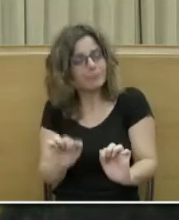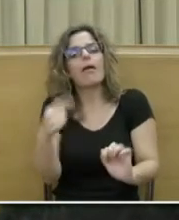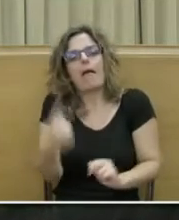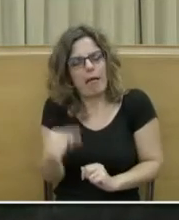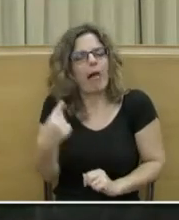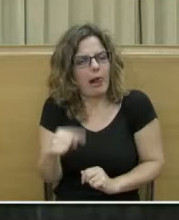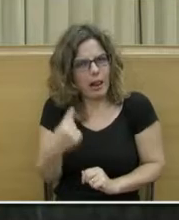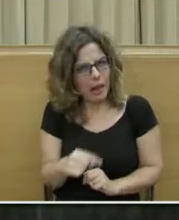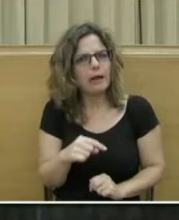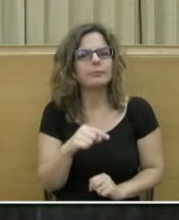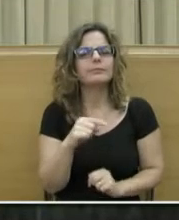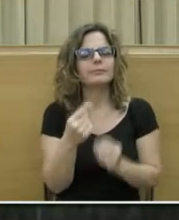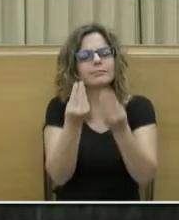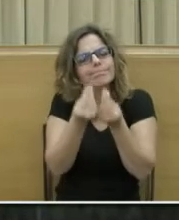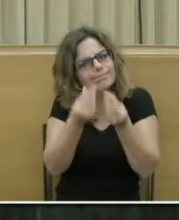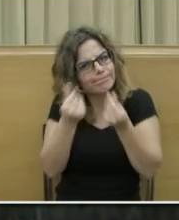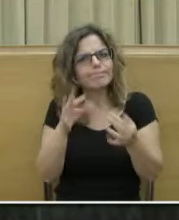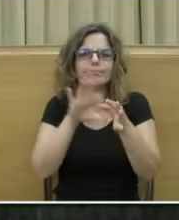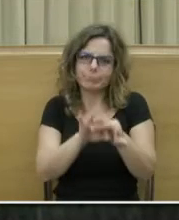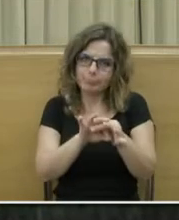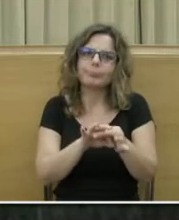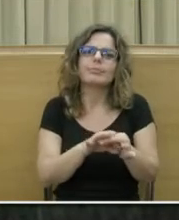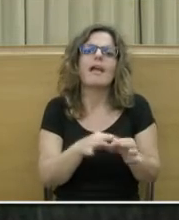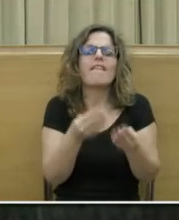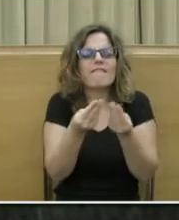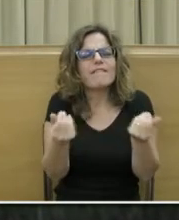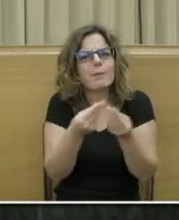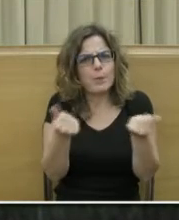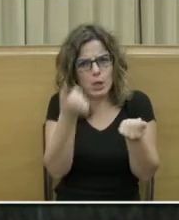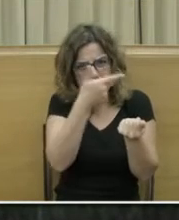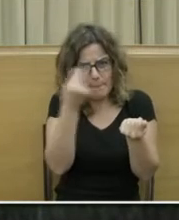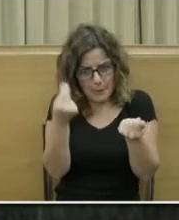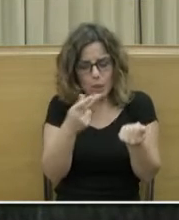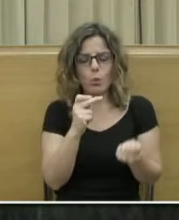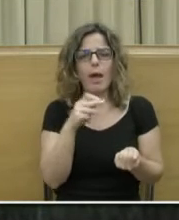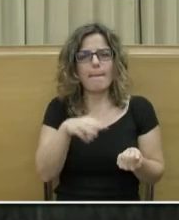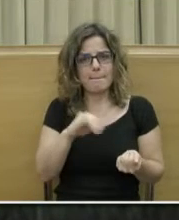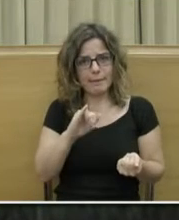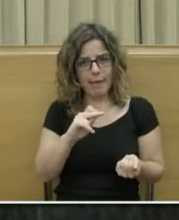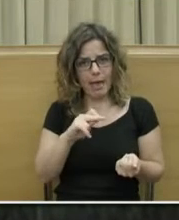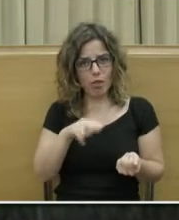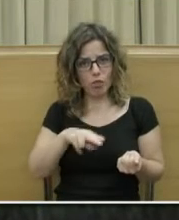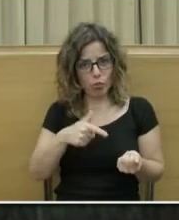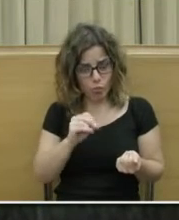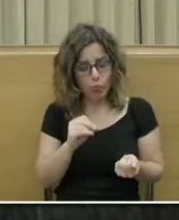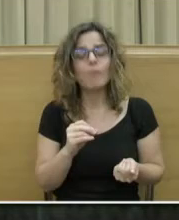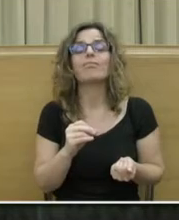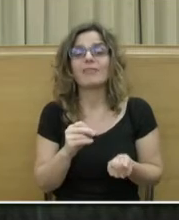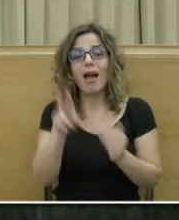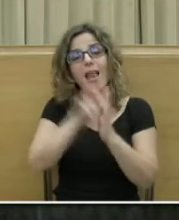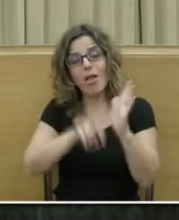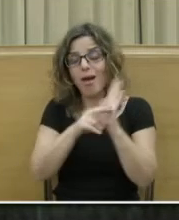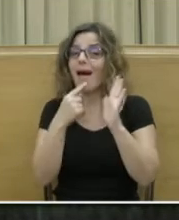de elementos com fibrocimento. E o próprio relatório dizia que alguns deles com necessidade